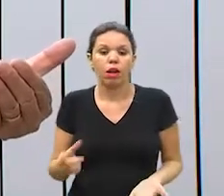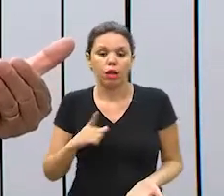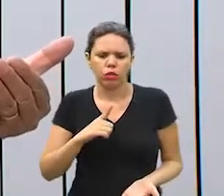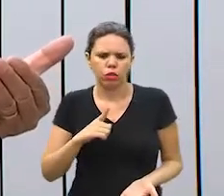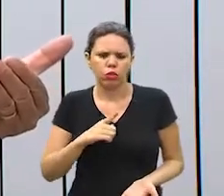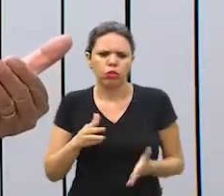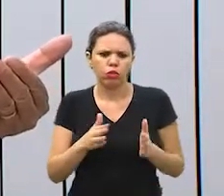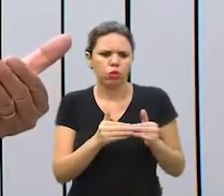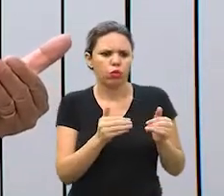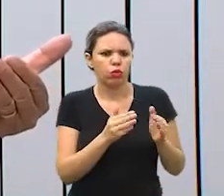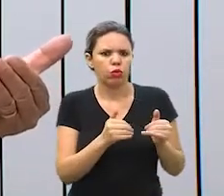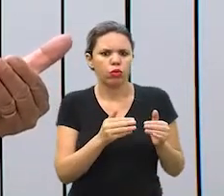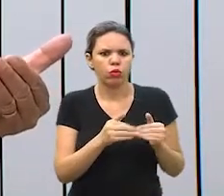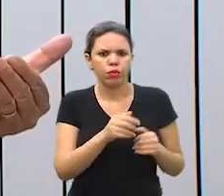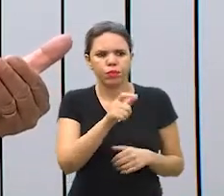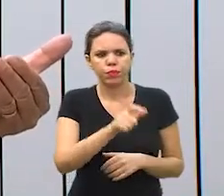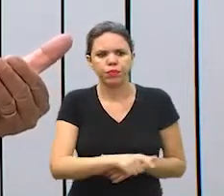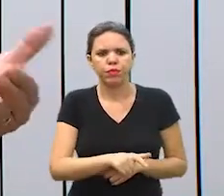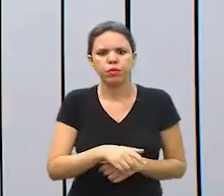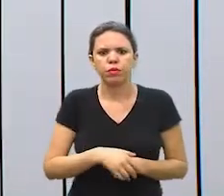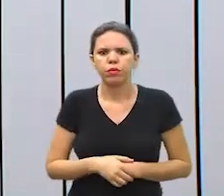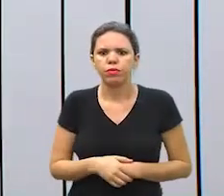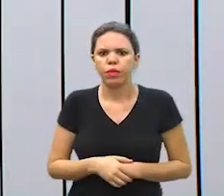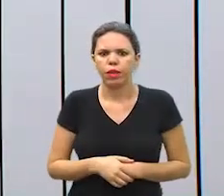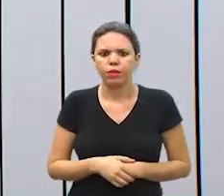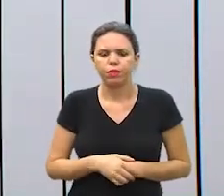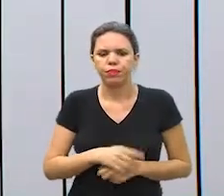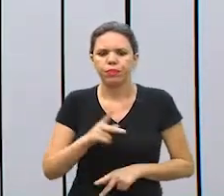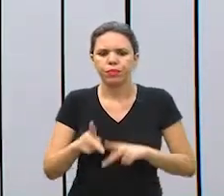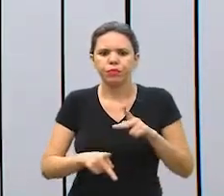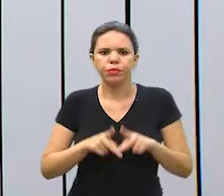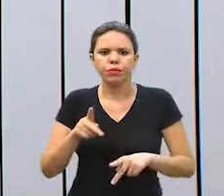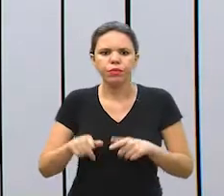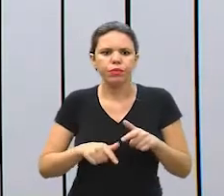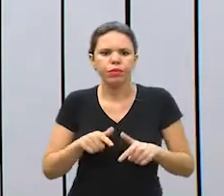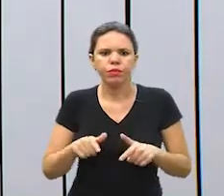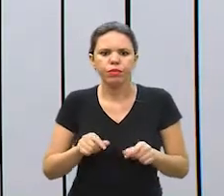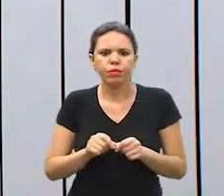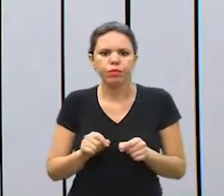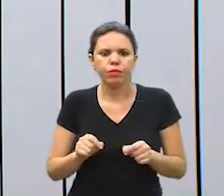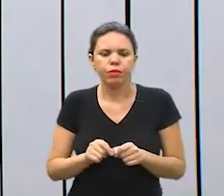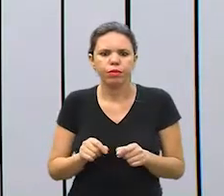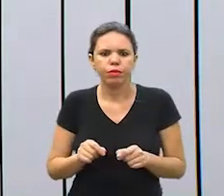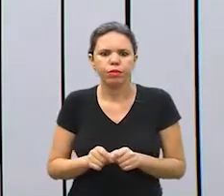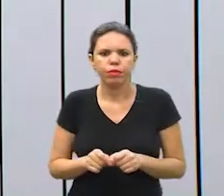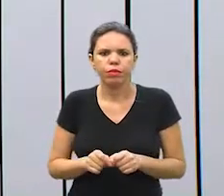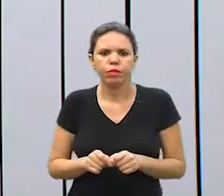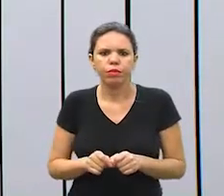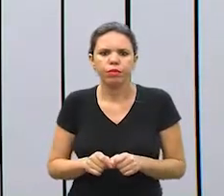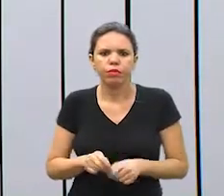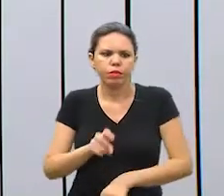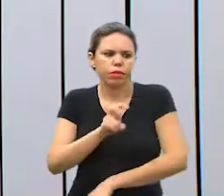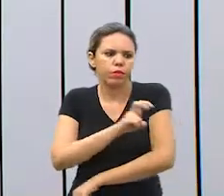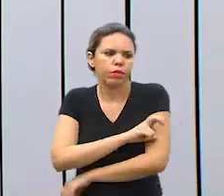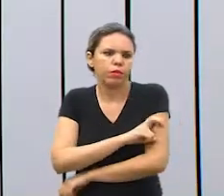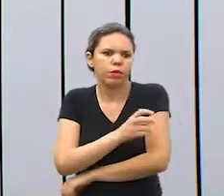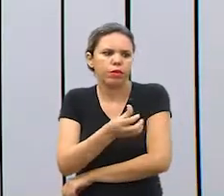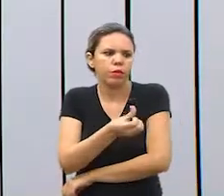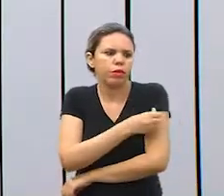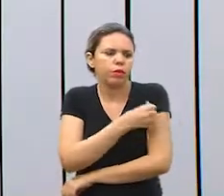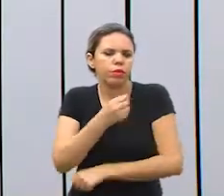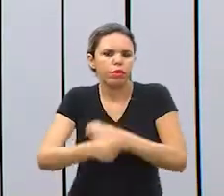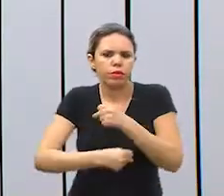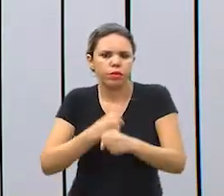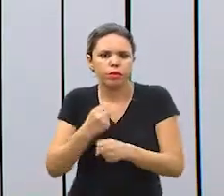nós solicitamos para ele o pessoal sexto anista, para estar